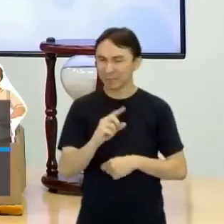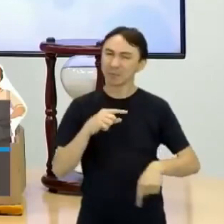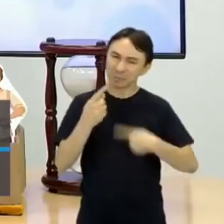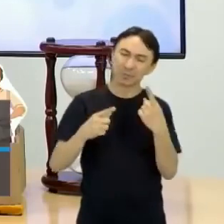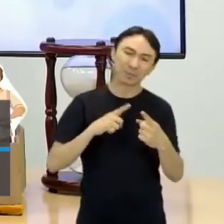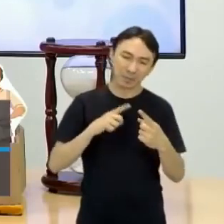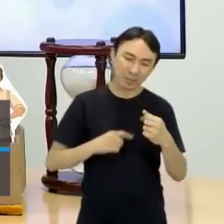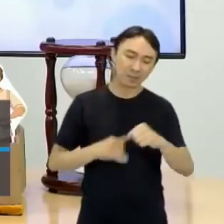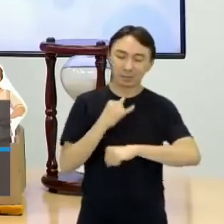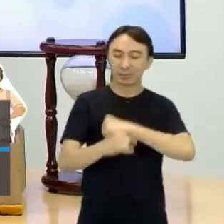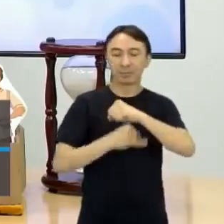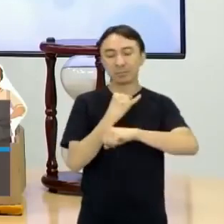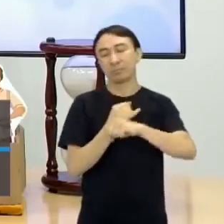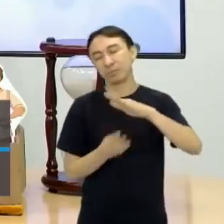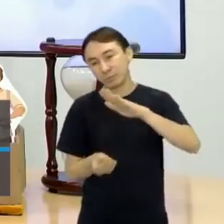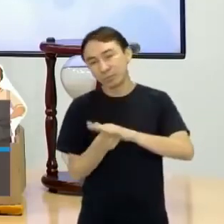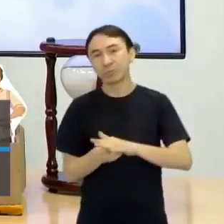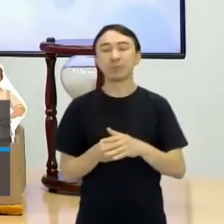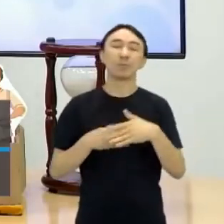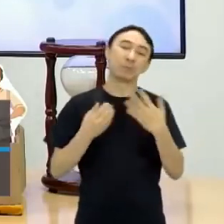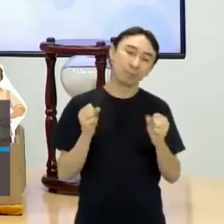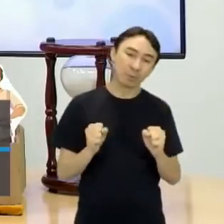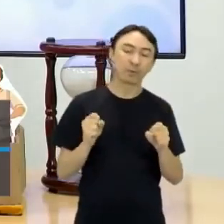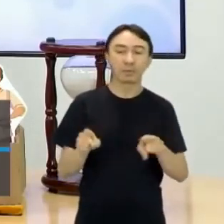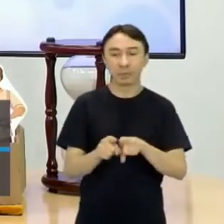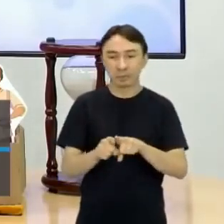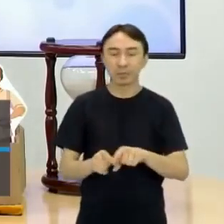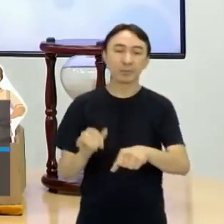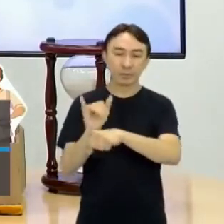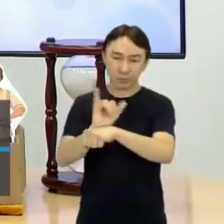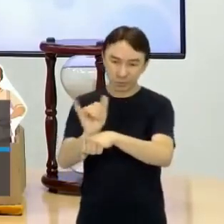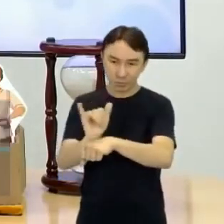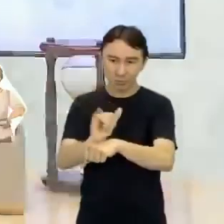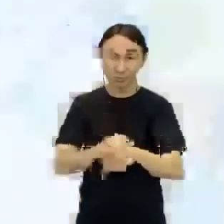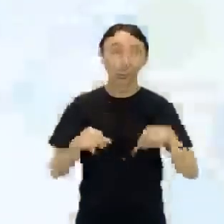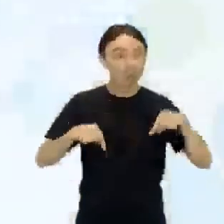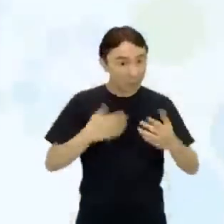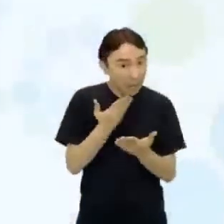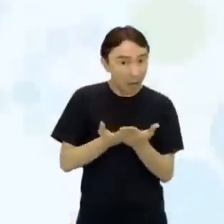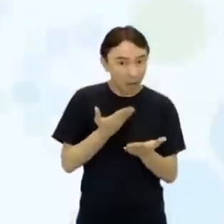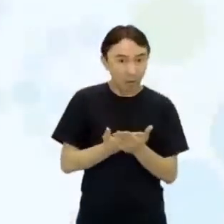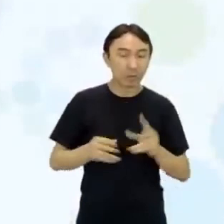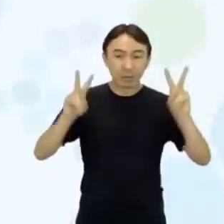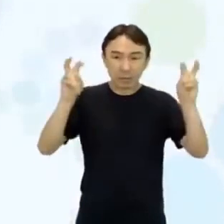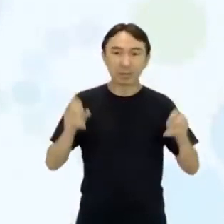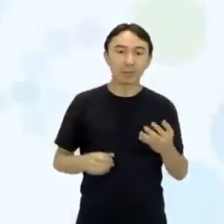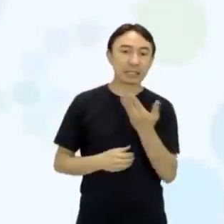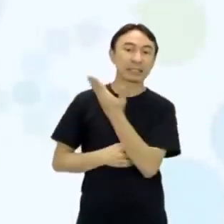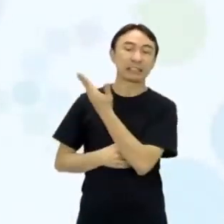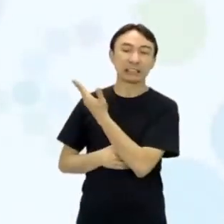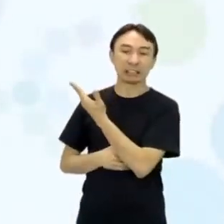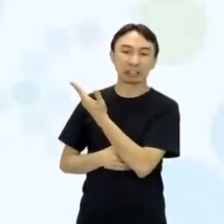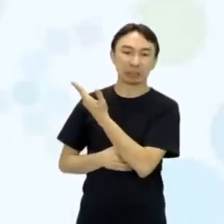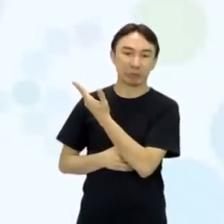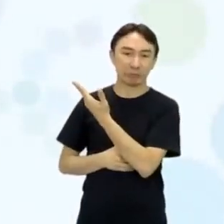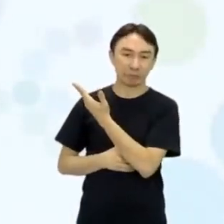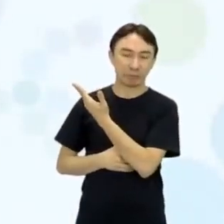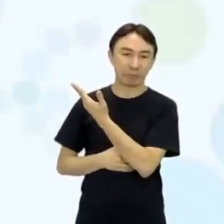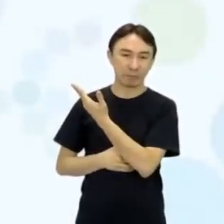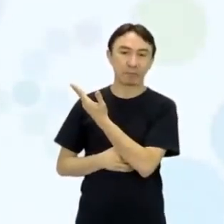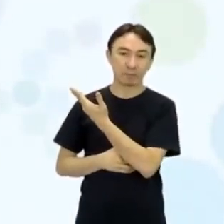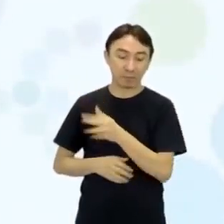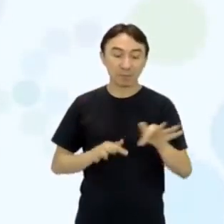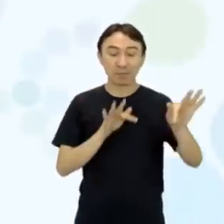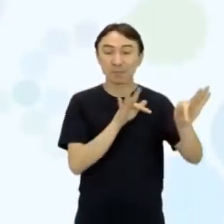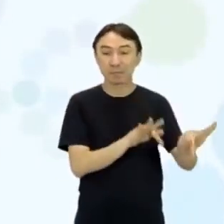no YouTube. E vamos para a nossa aula. Dá uma olhadinha no tema de hoje. Olha lá. Feudalismo. Hoje vamos